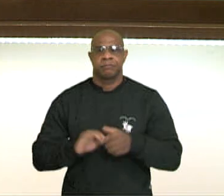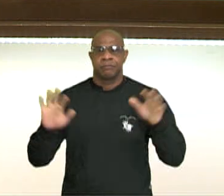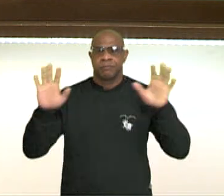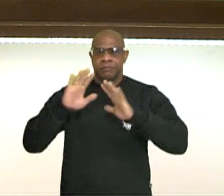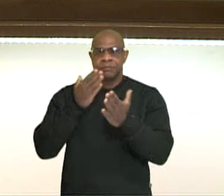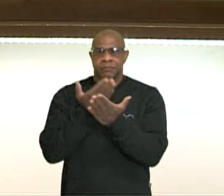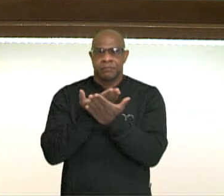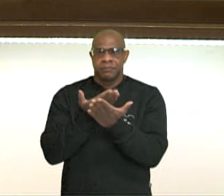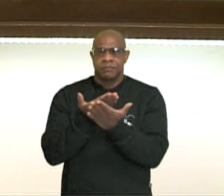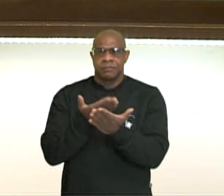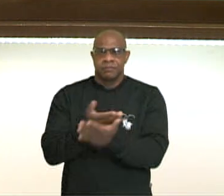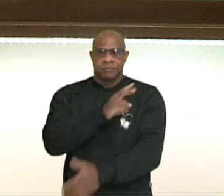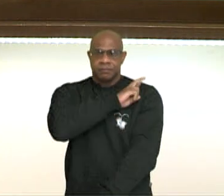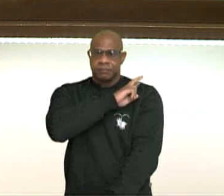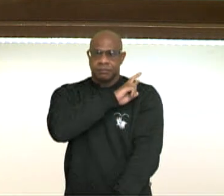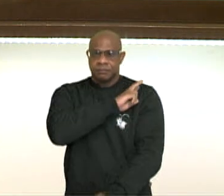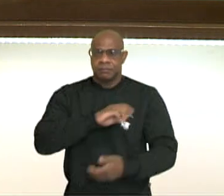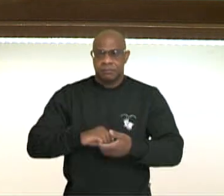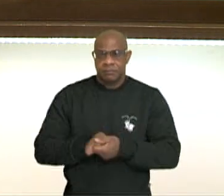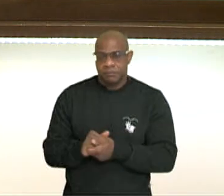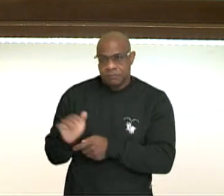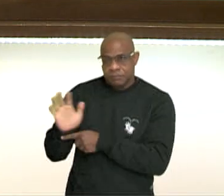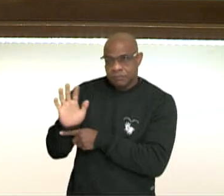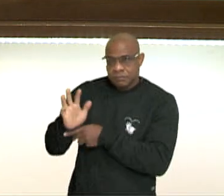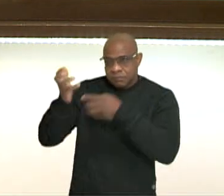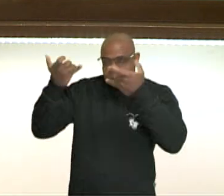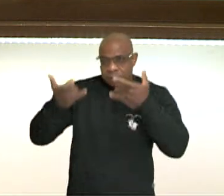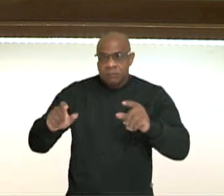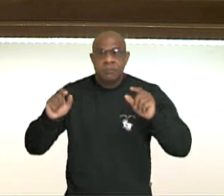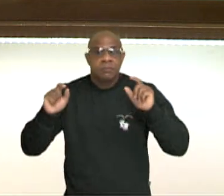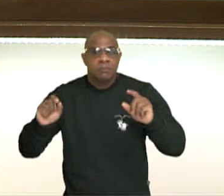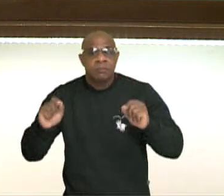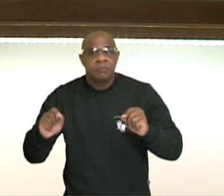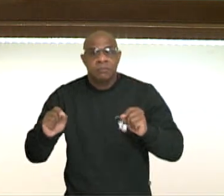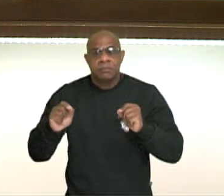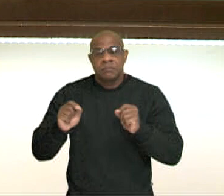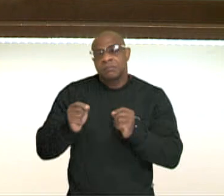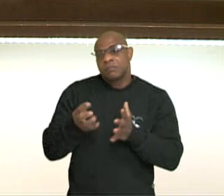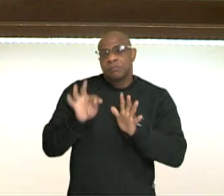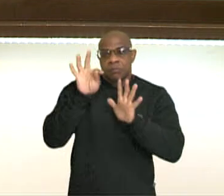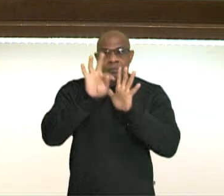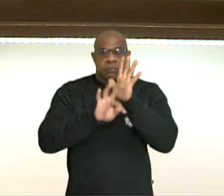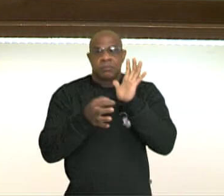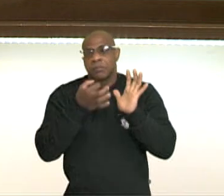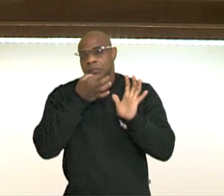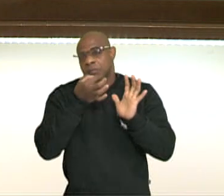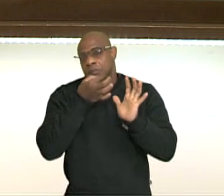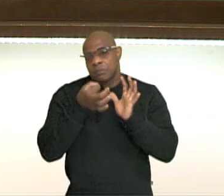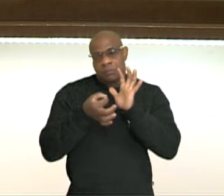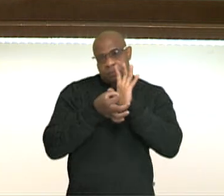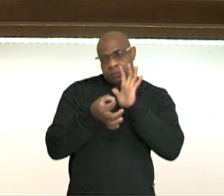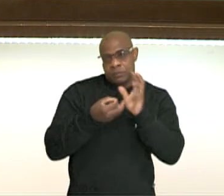Olá, estudantes da segunda série! Nesse vídeo, vamos falar sobre artigo de opinião.